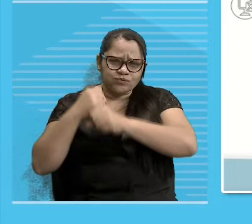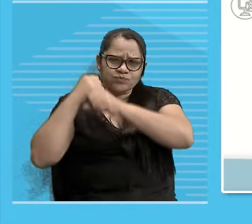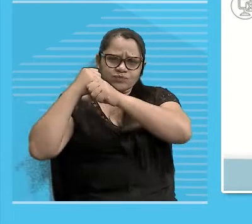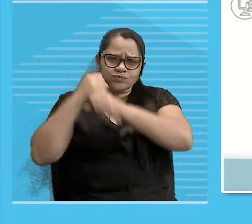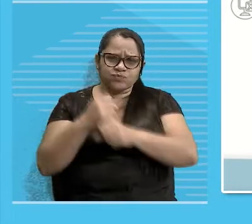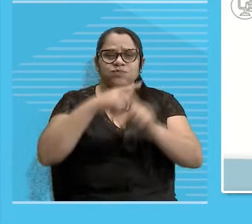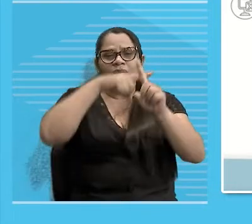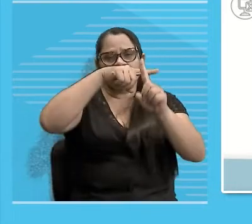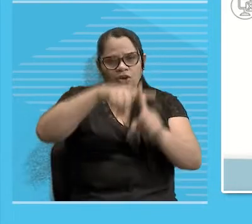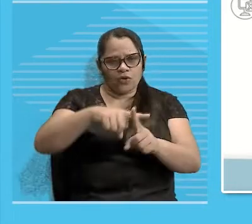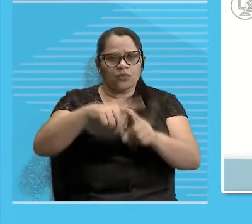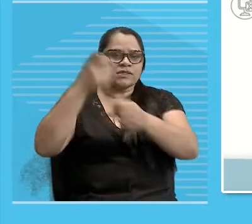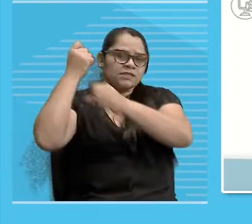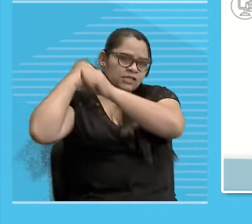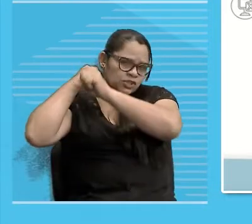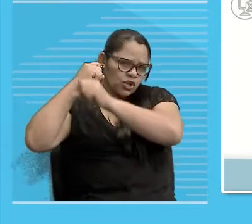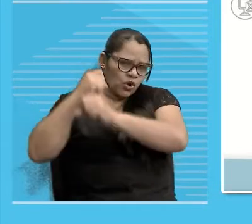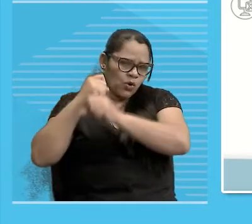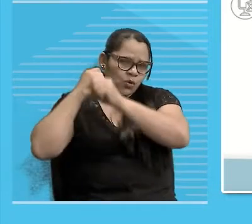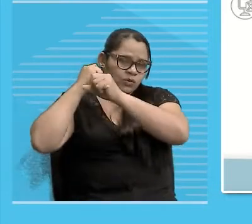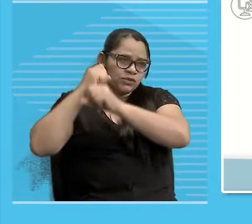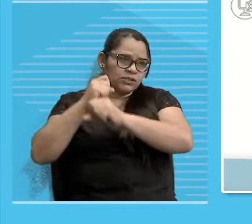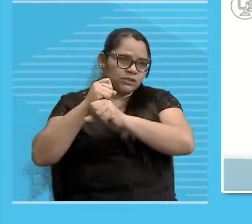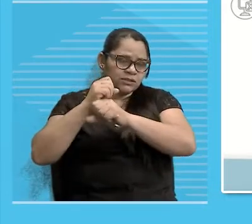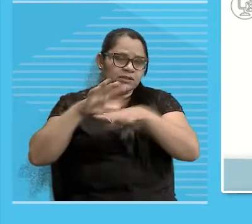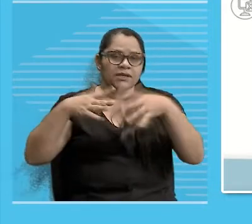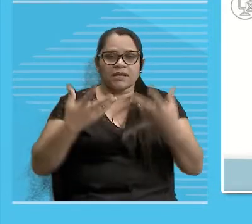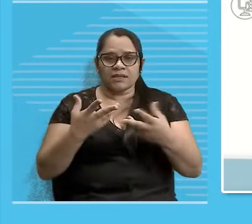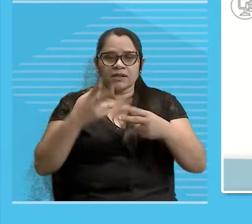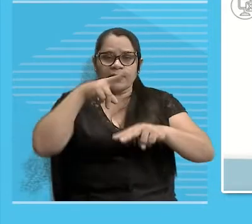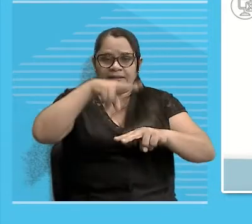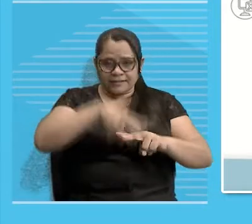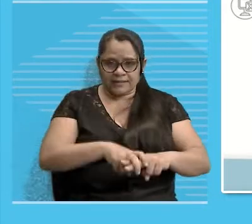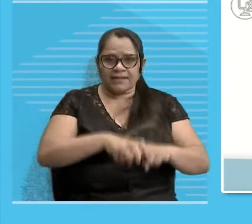cruz agora. E ele está aí, ó, com